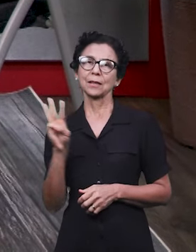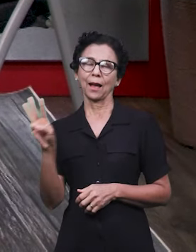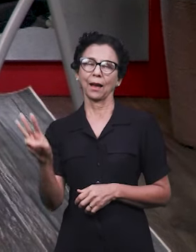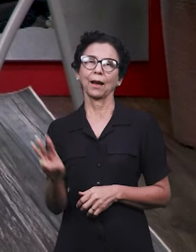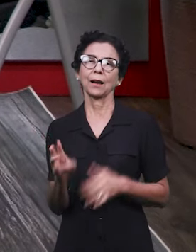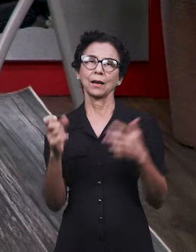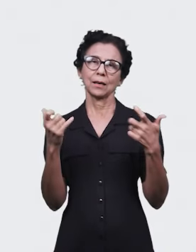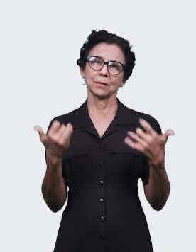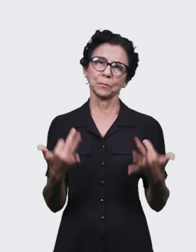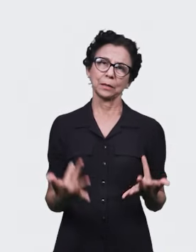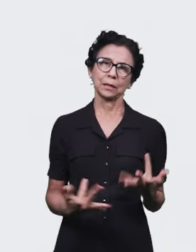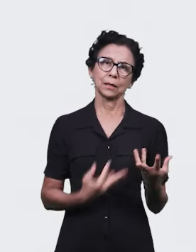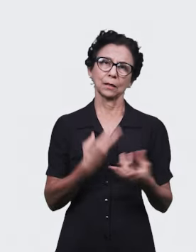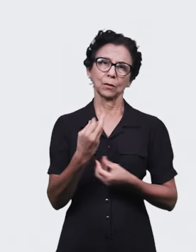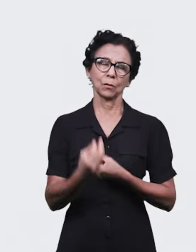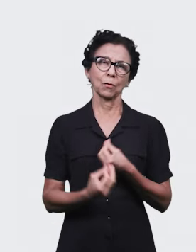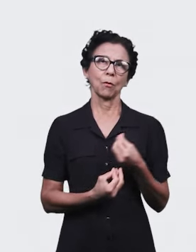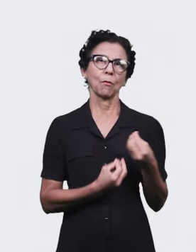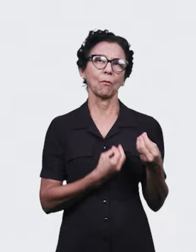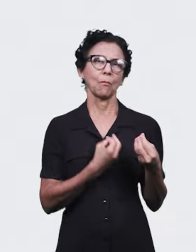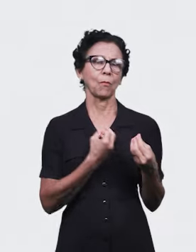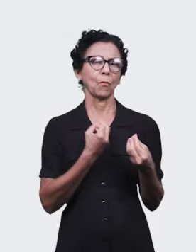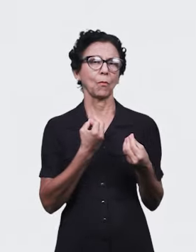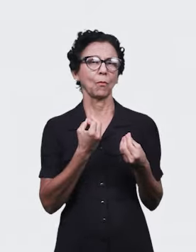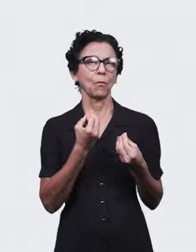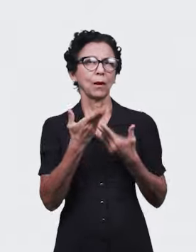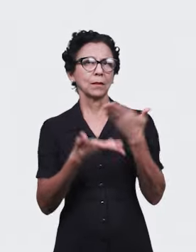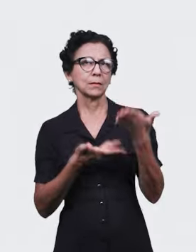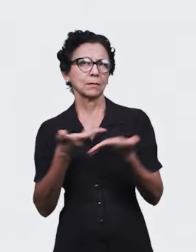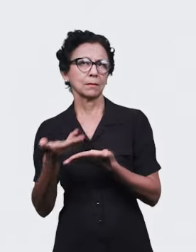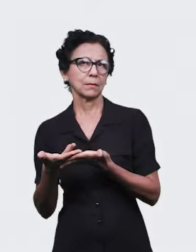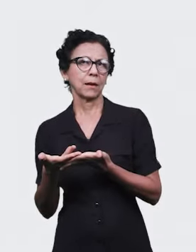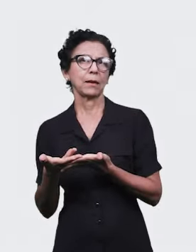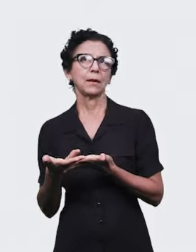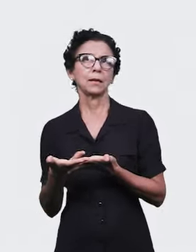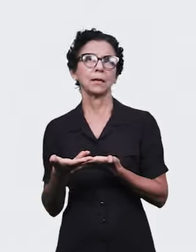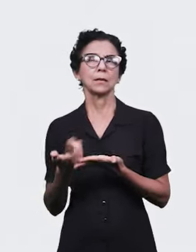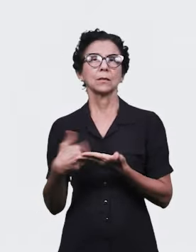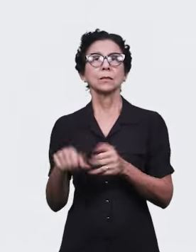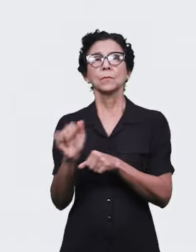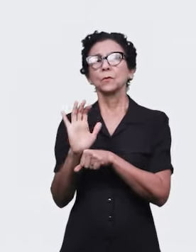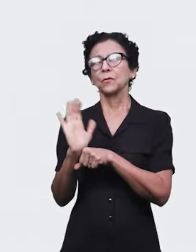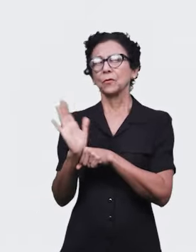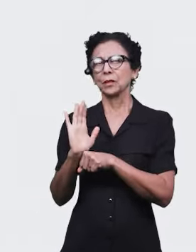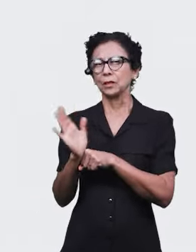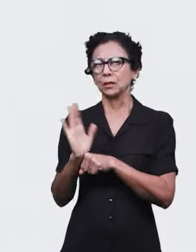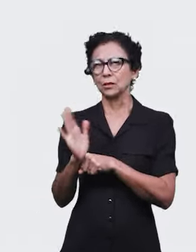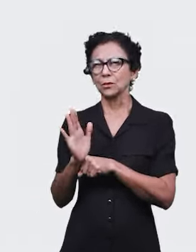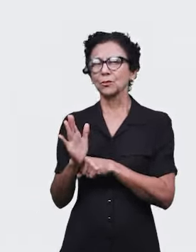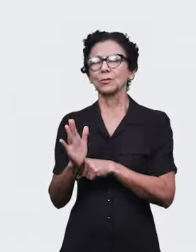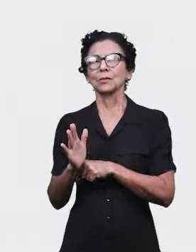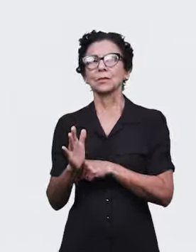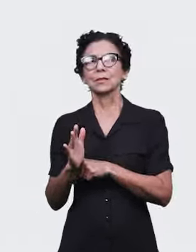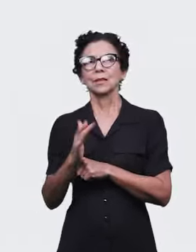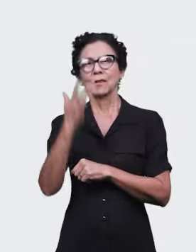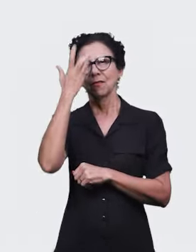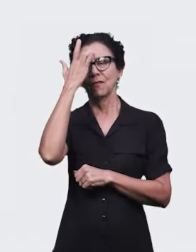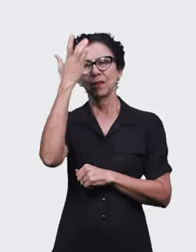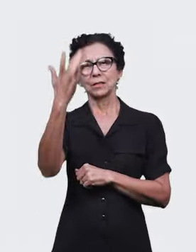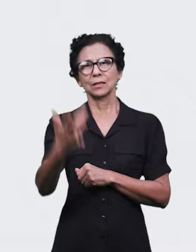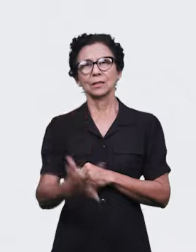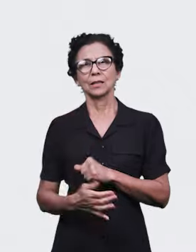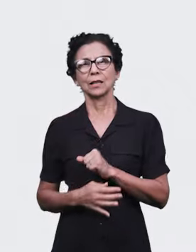temos tido essa bênção de termos programa, de termos vídeos que têm facilitado, trazido